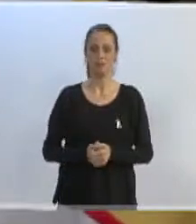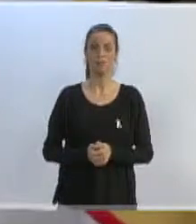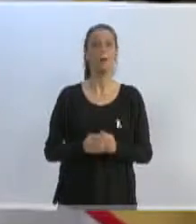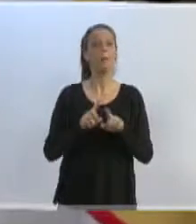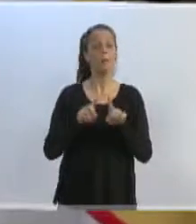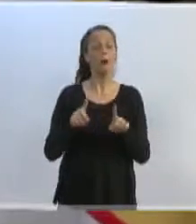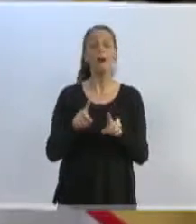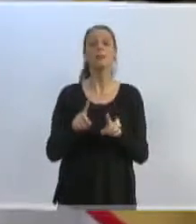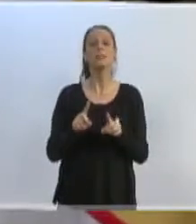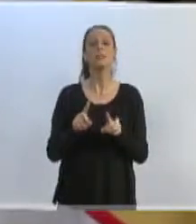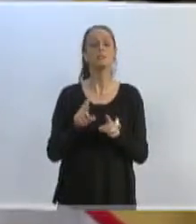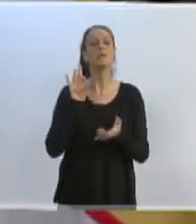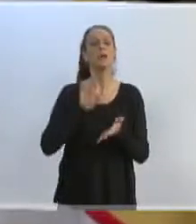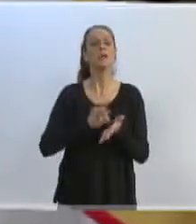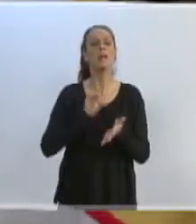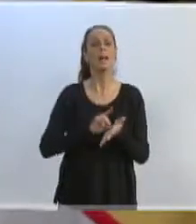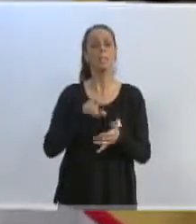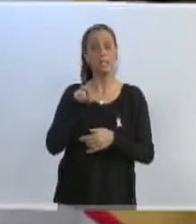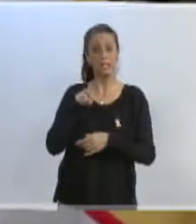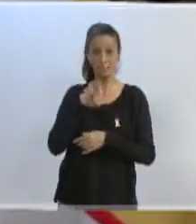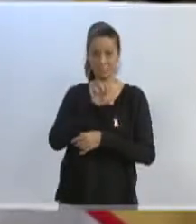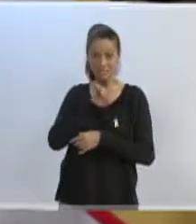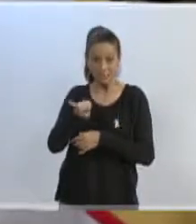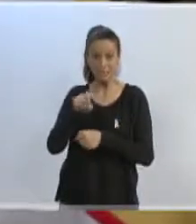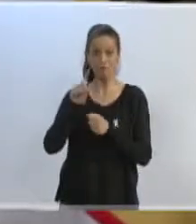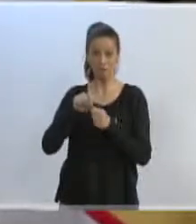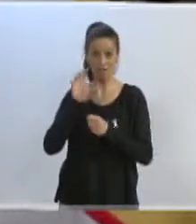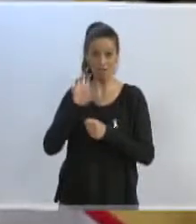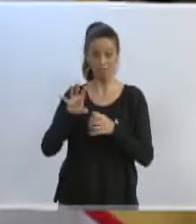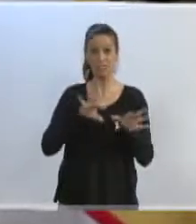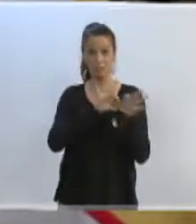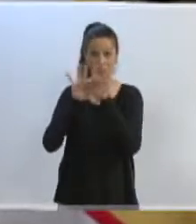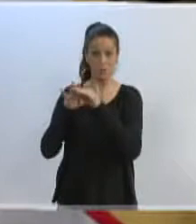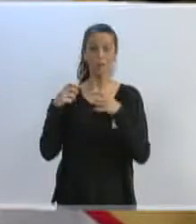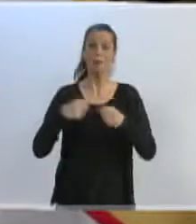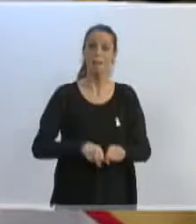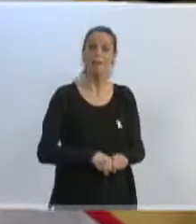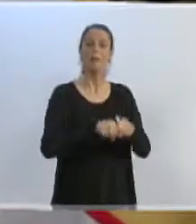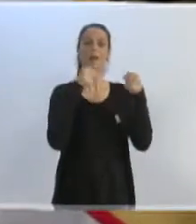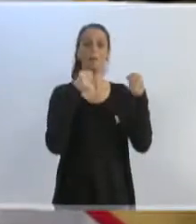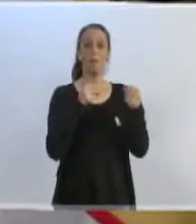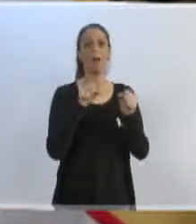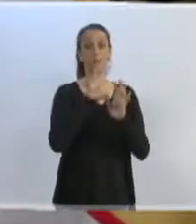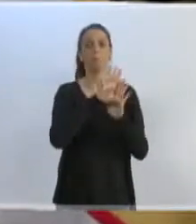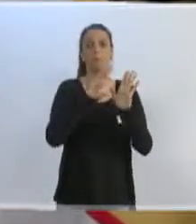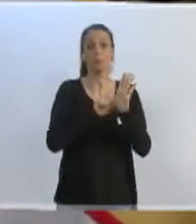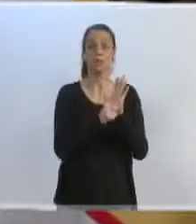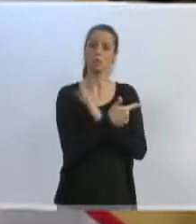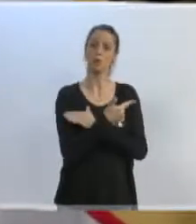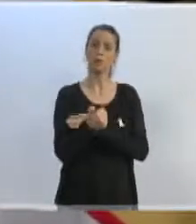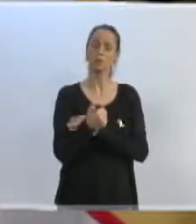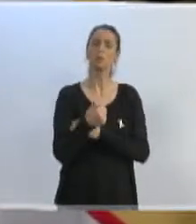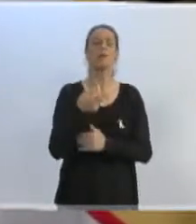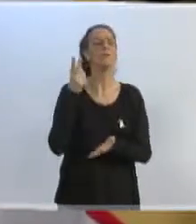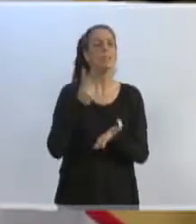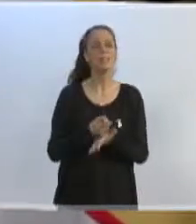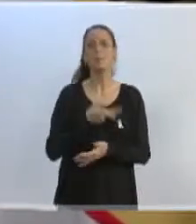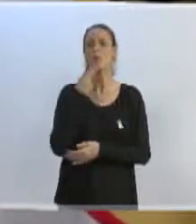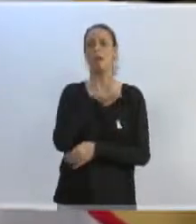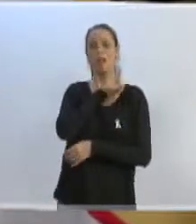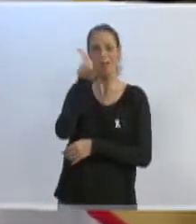sentido leva a quebrar uma coisa que tem que ser quebrada em pleno século XXI. Eu costumo falar muito isso